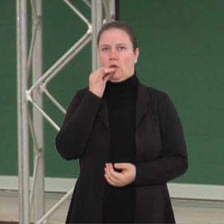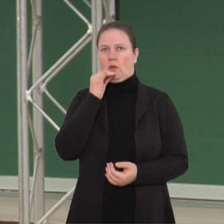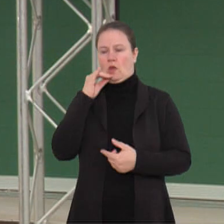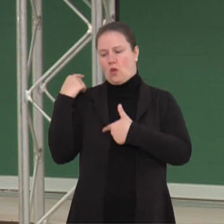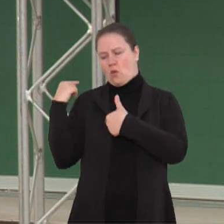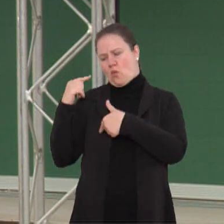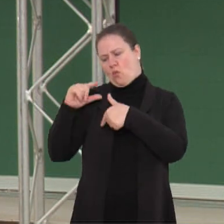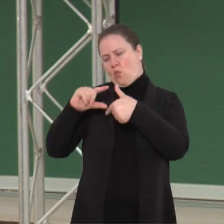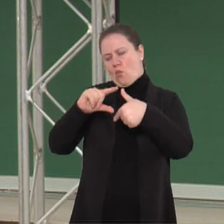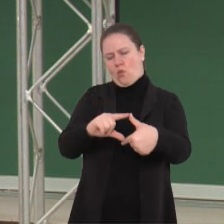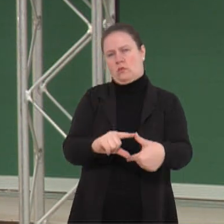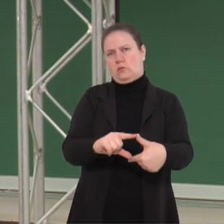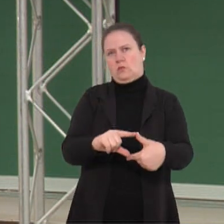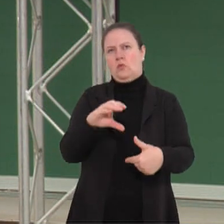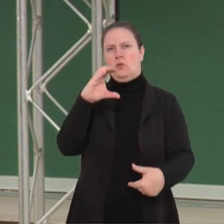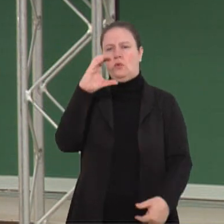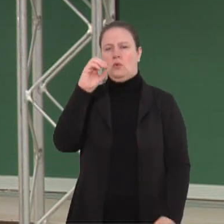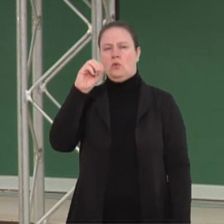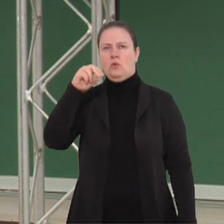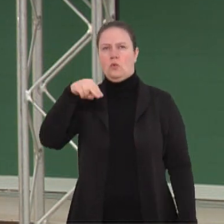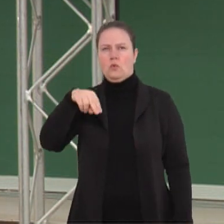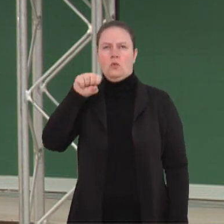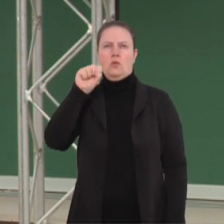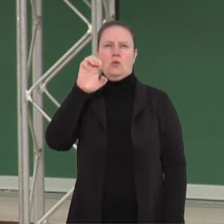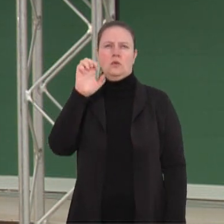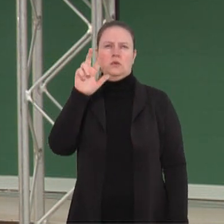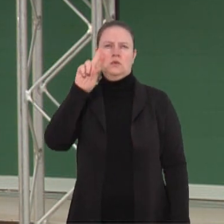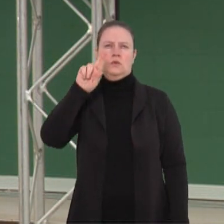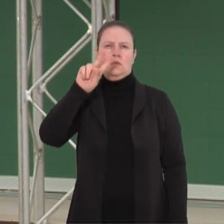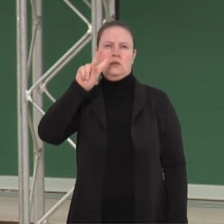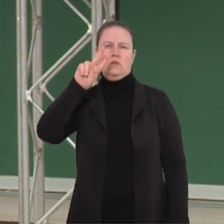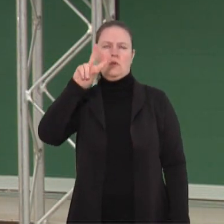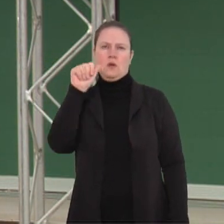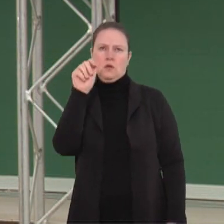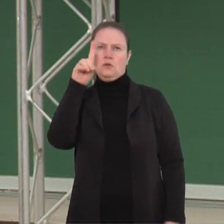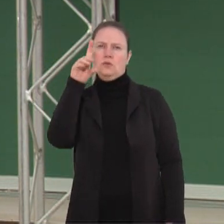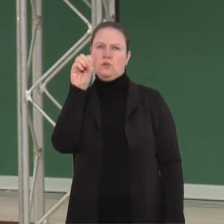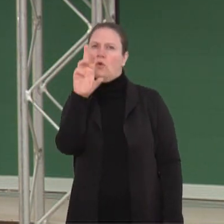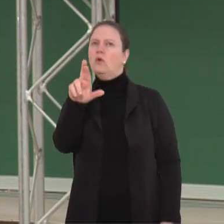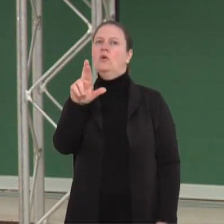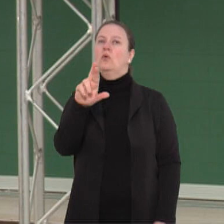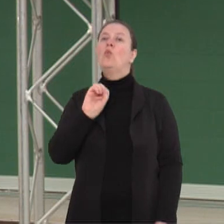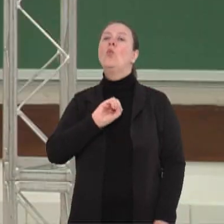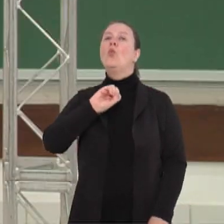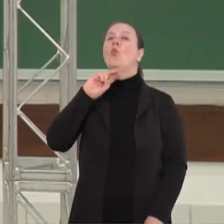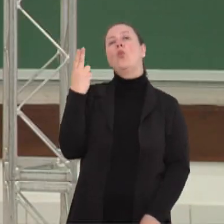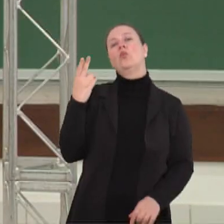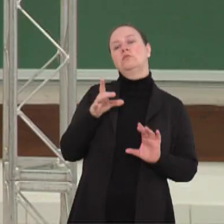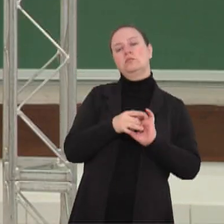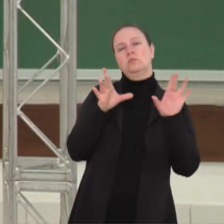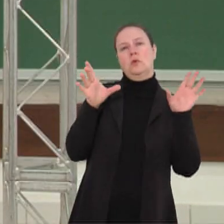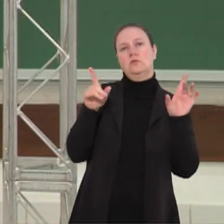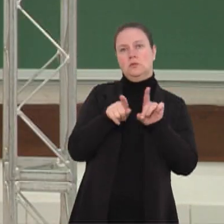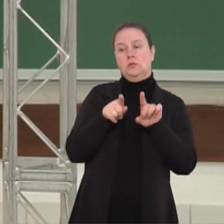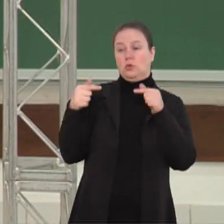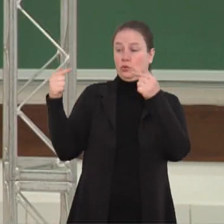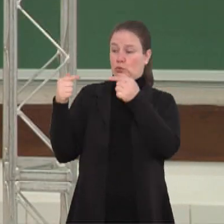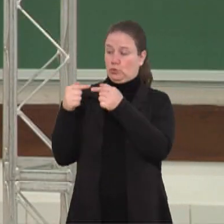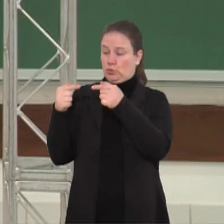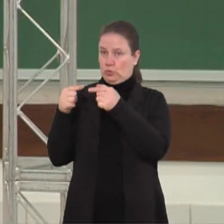conservador e liberal, também está ligado em direita e esquerda. Porque, de modo geral, não